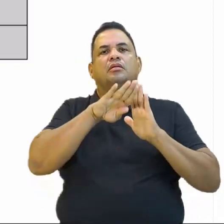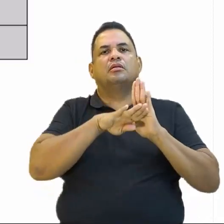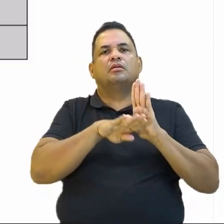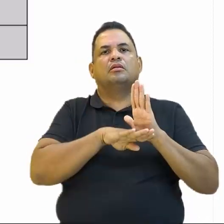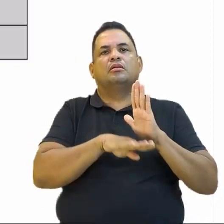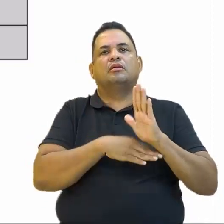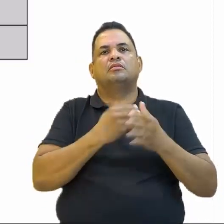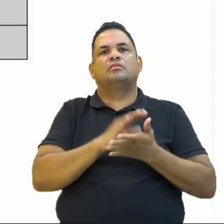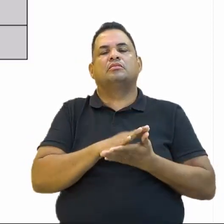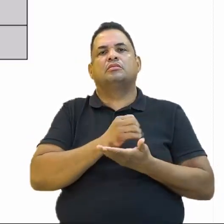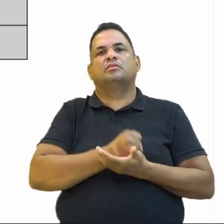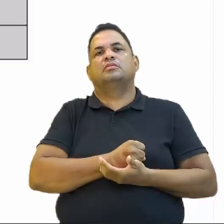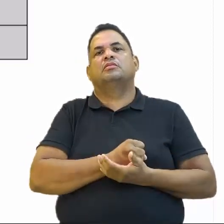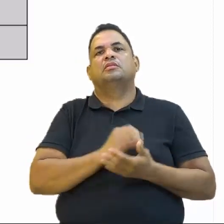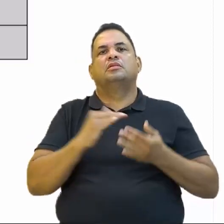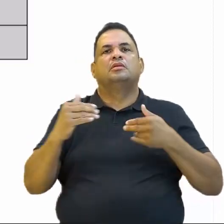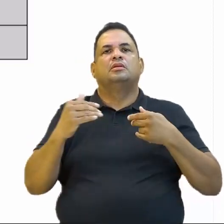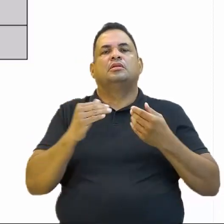do cálcio, né?